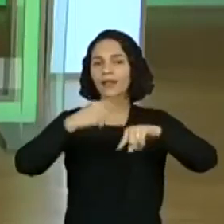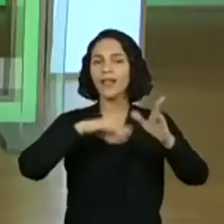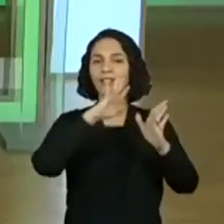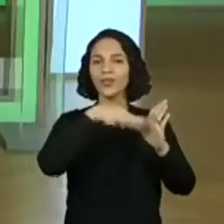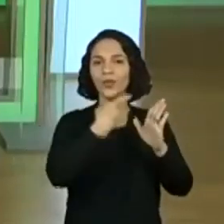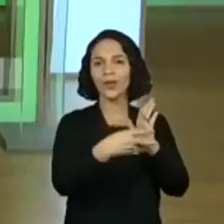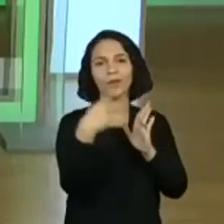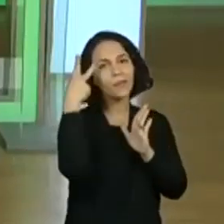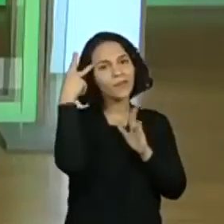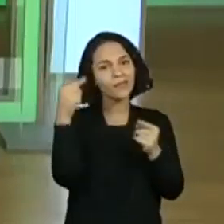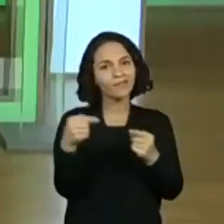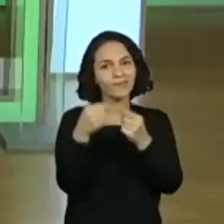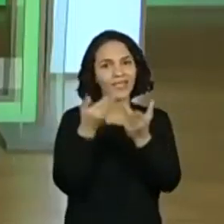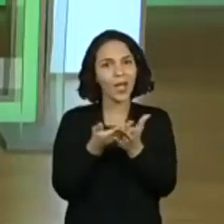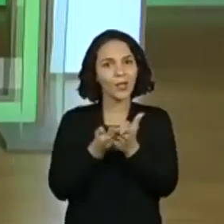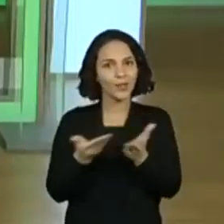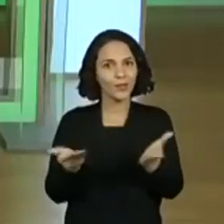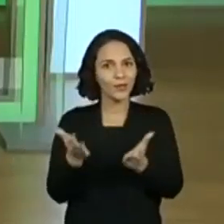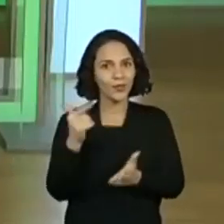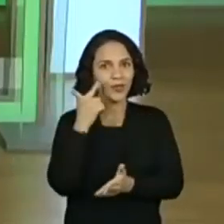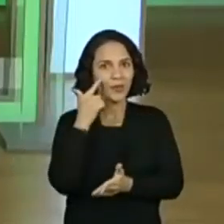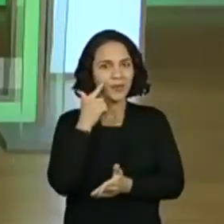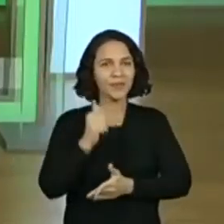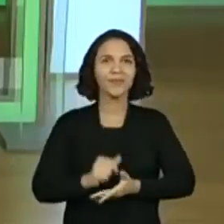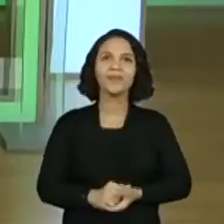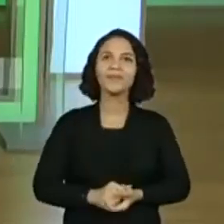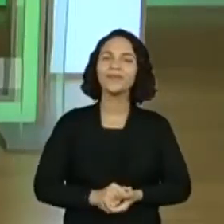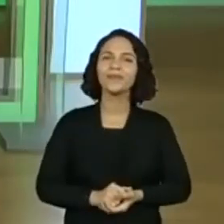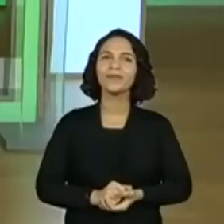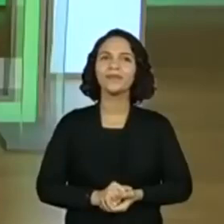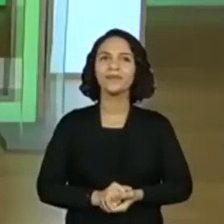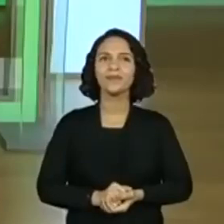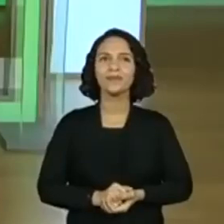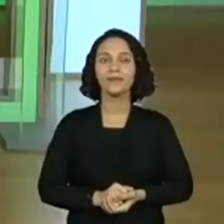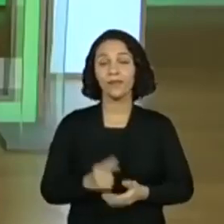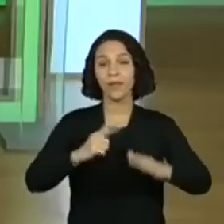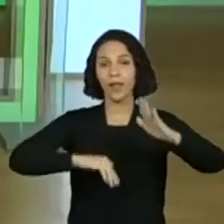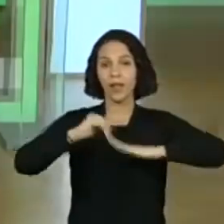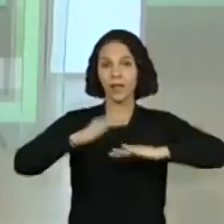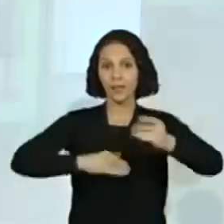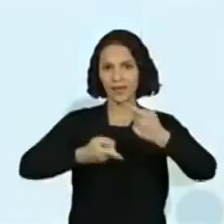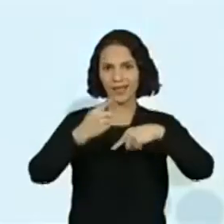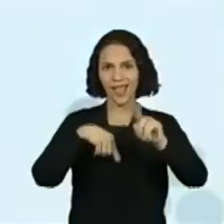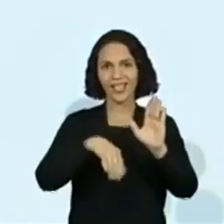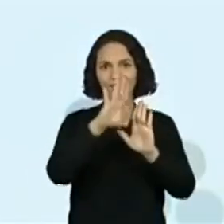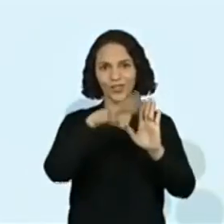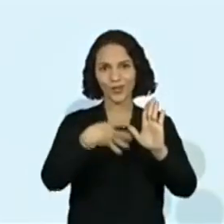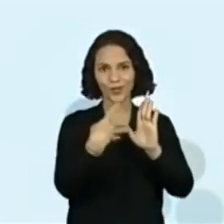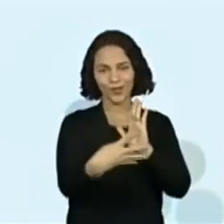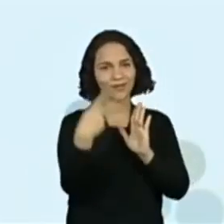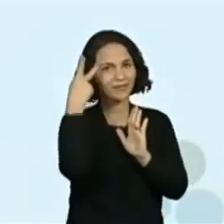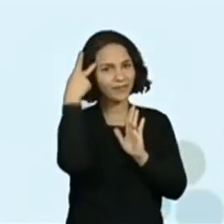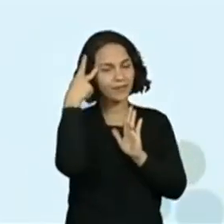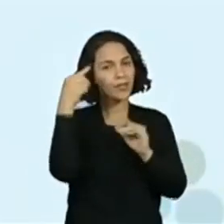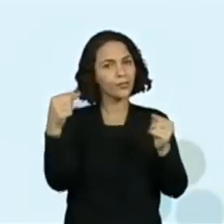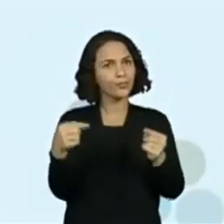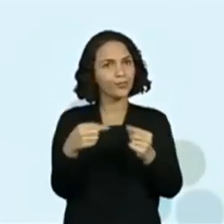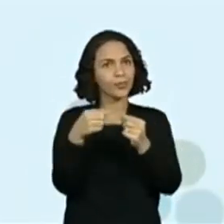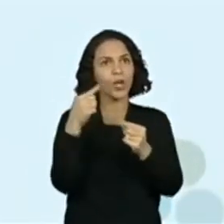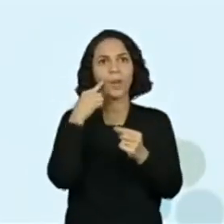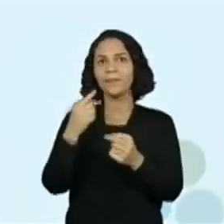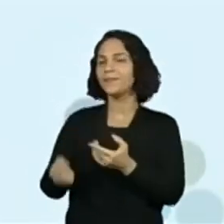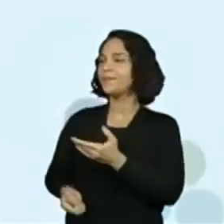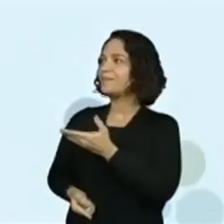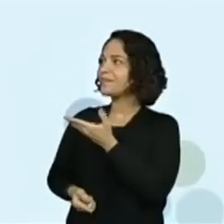se baseia essa aula? Vamos sim. Então, vamos para a tela. A habilidade do currículo paulista, sobre a qual se baseia essa